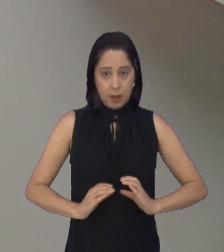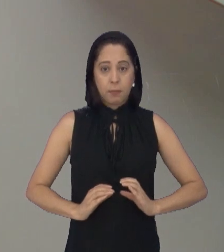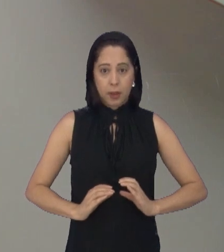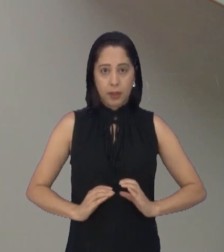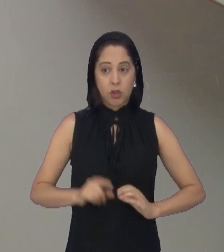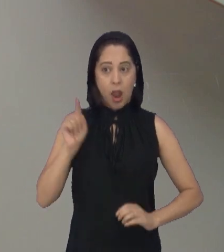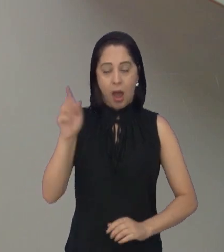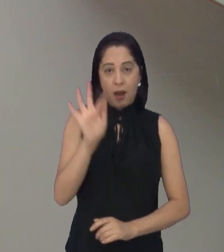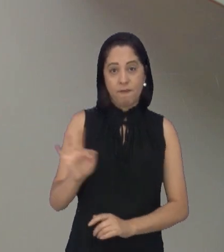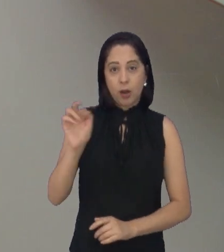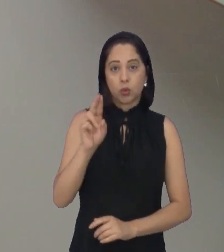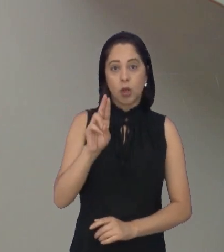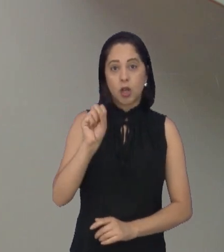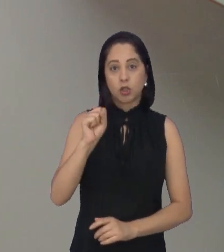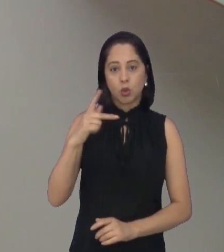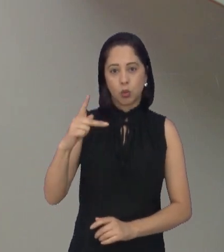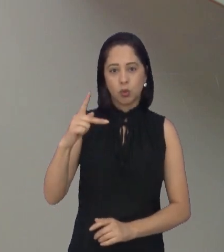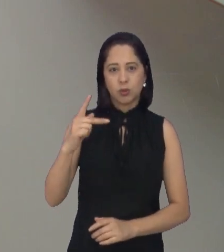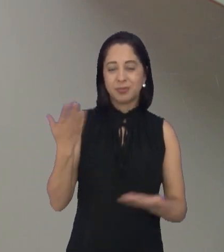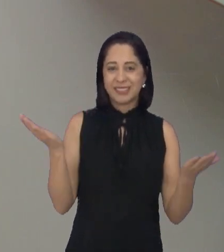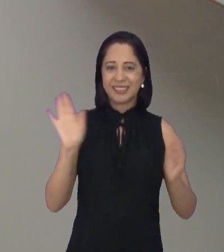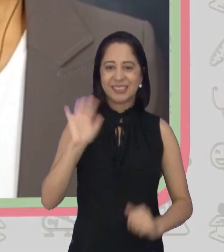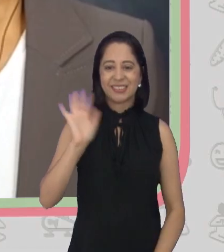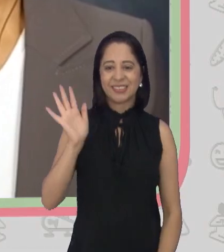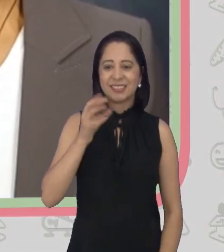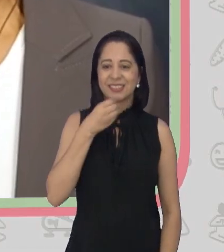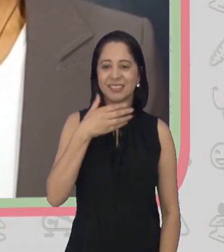pela USP. Oi, Cecília, tudo bem?